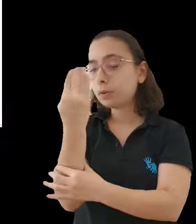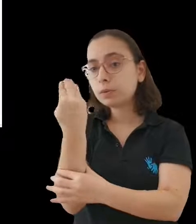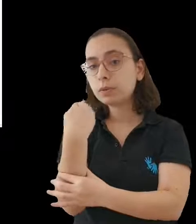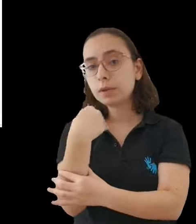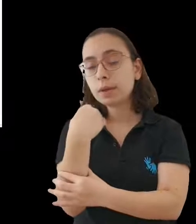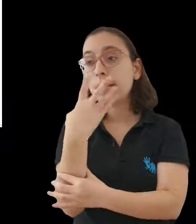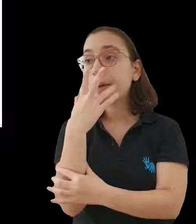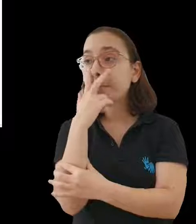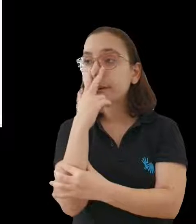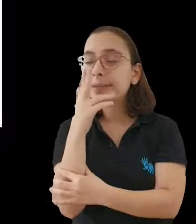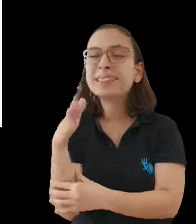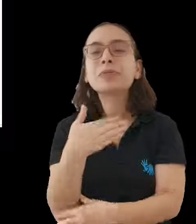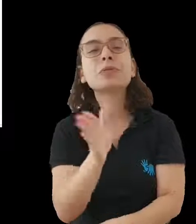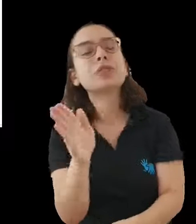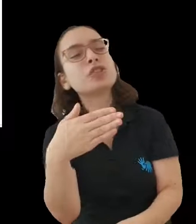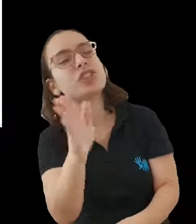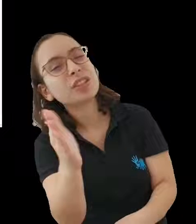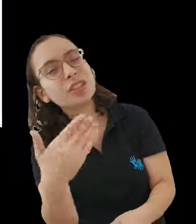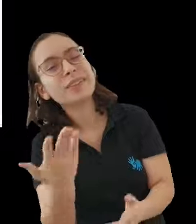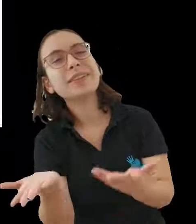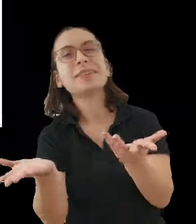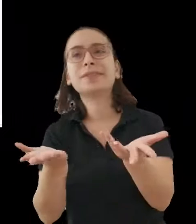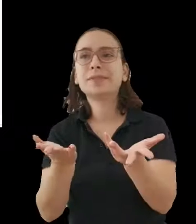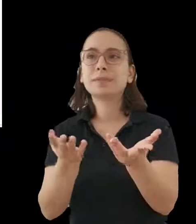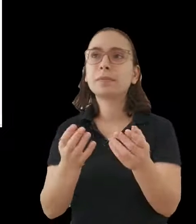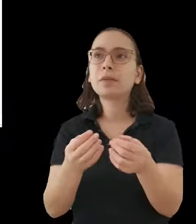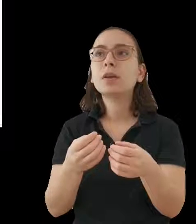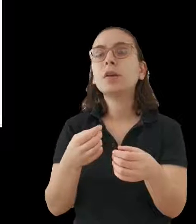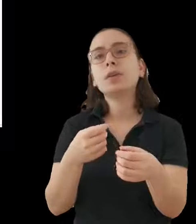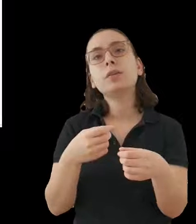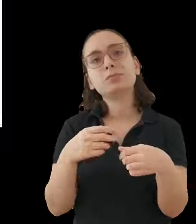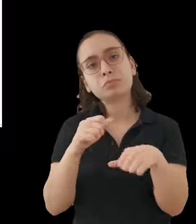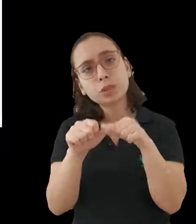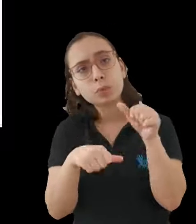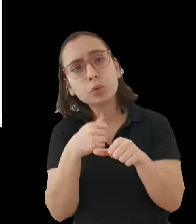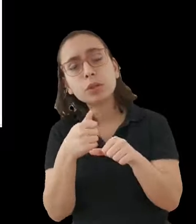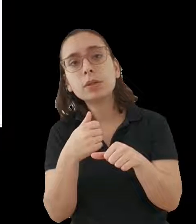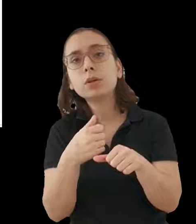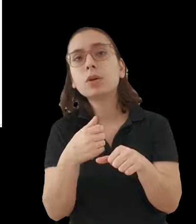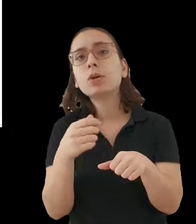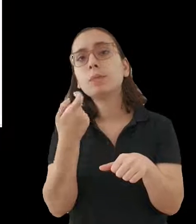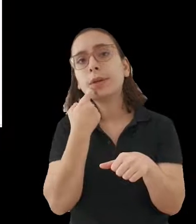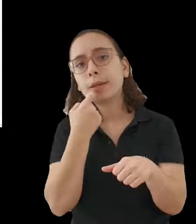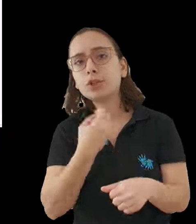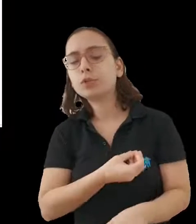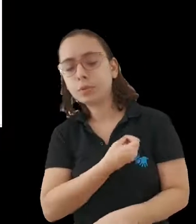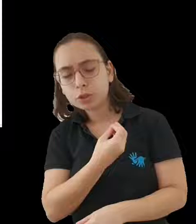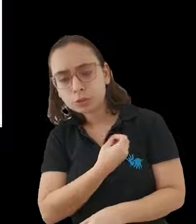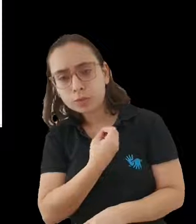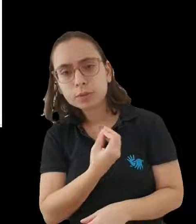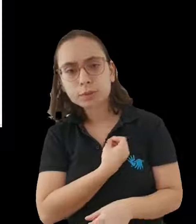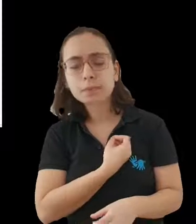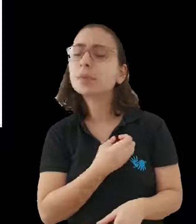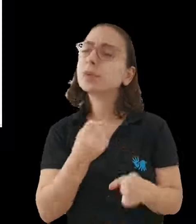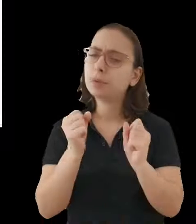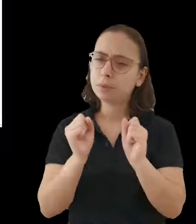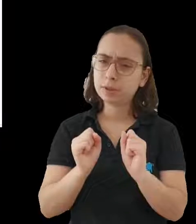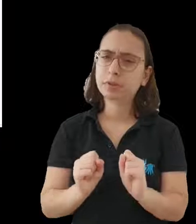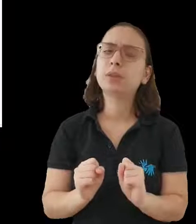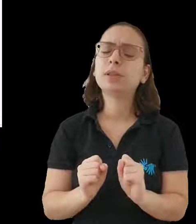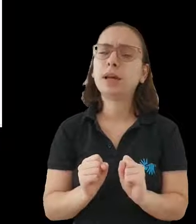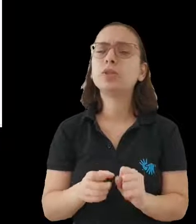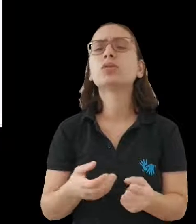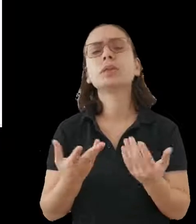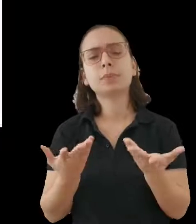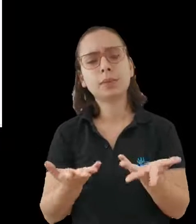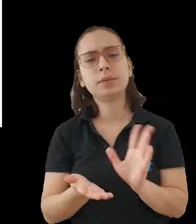com a mão, vai parecer que o peixe está nadando. Então, vira um peixe real, tá? Então, é uma